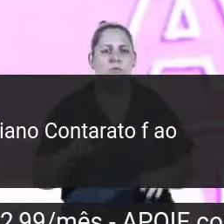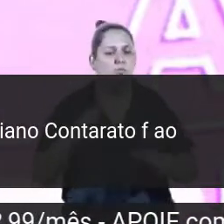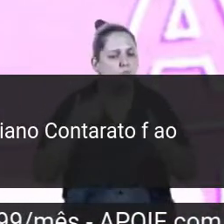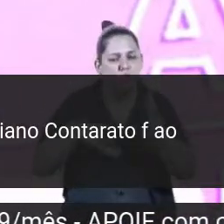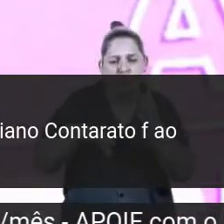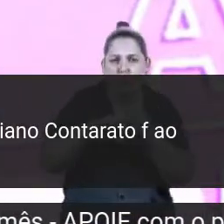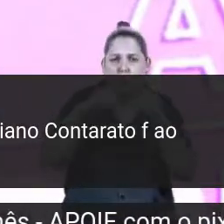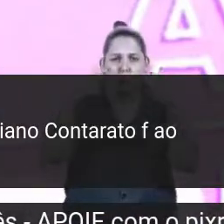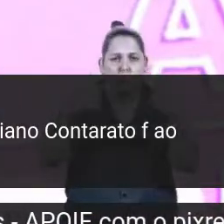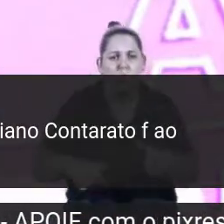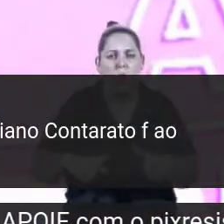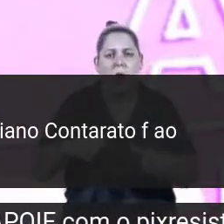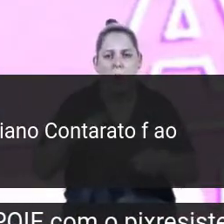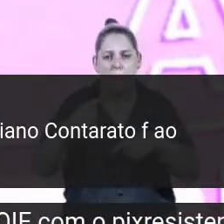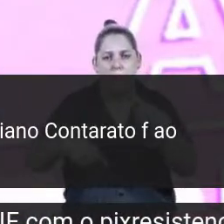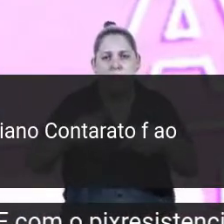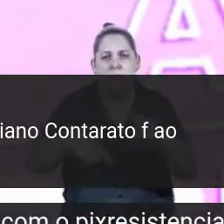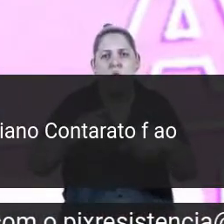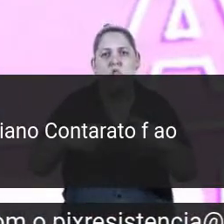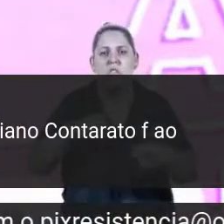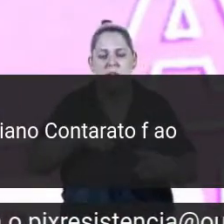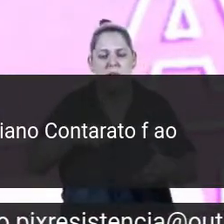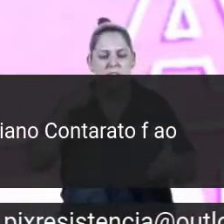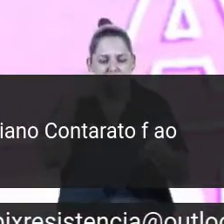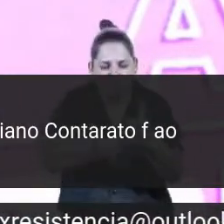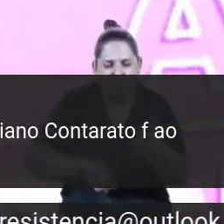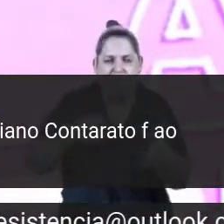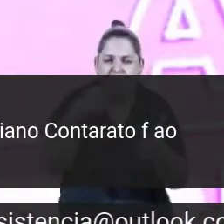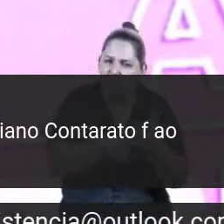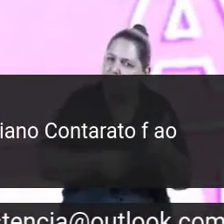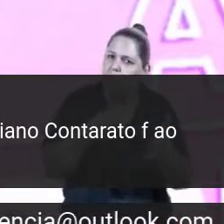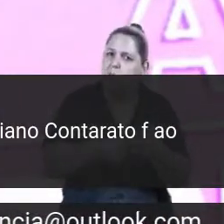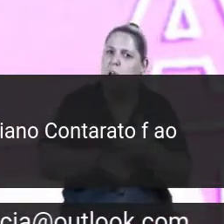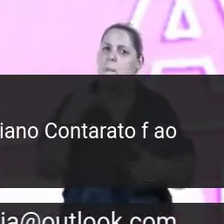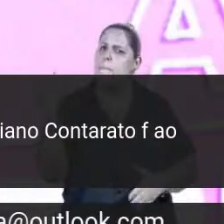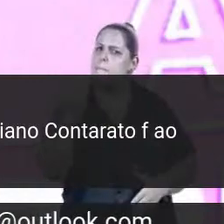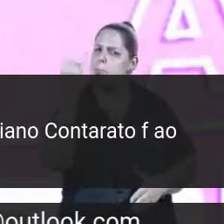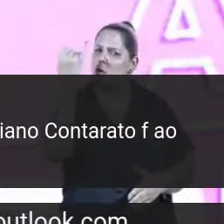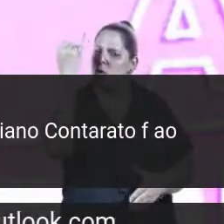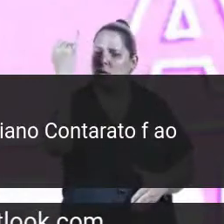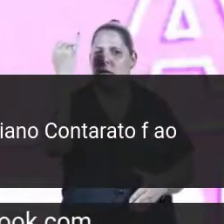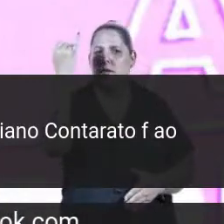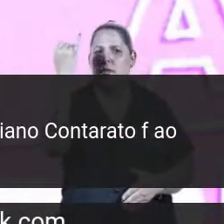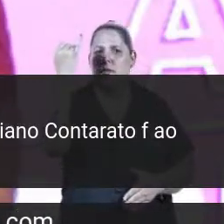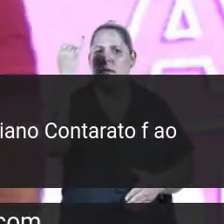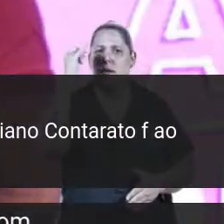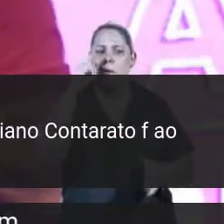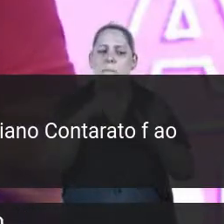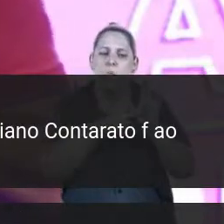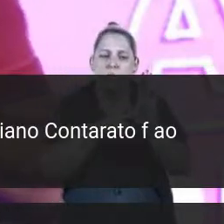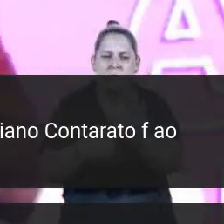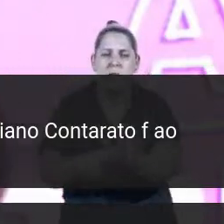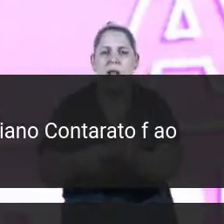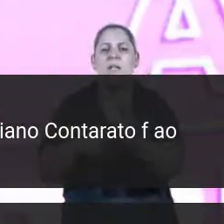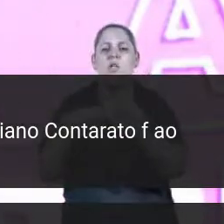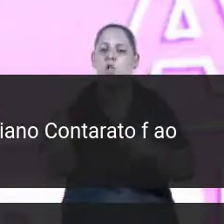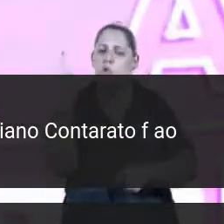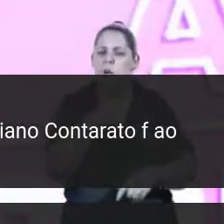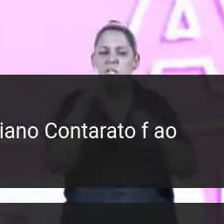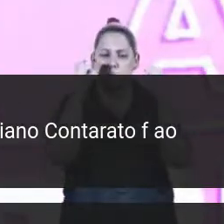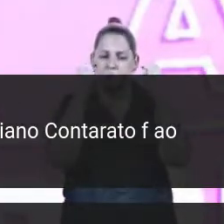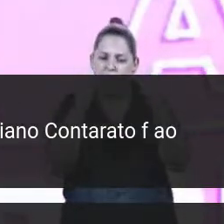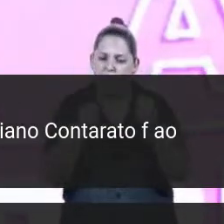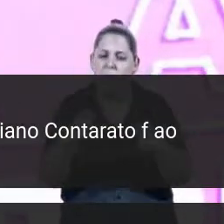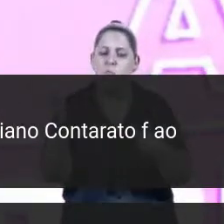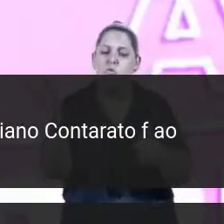e no Senado tem defendido o nosso legado e tem mostrado que é possível a gente voltar